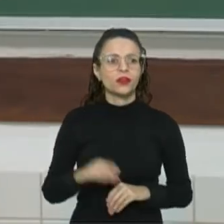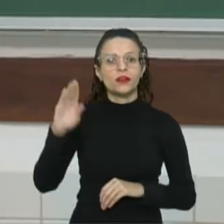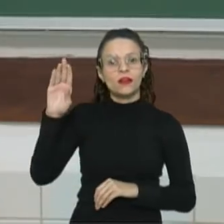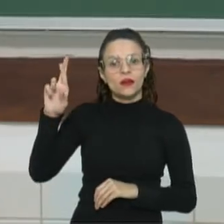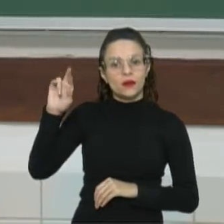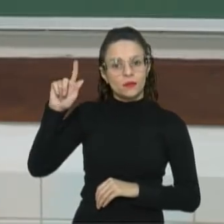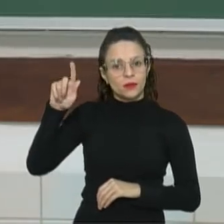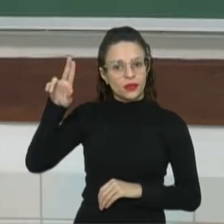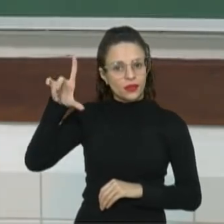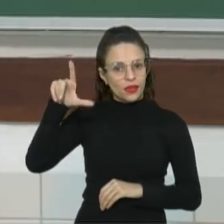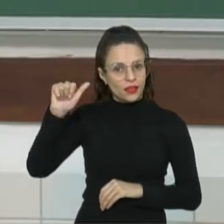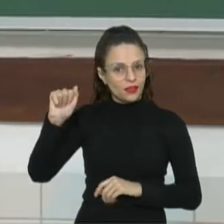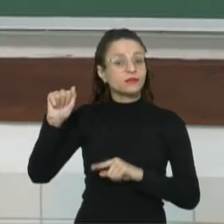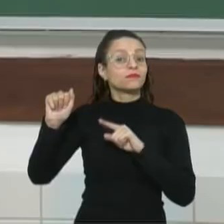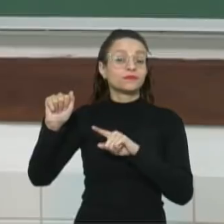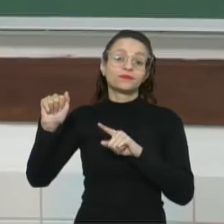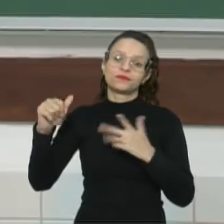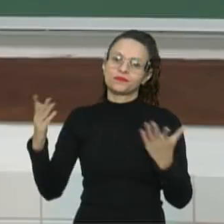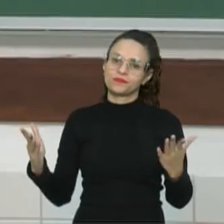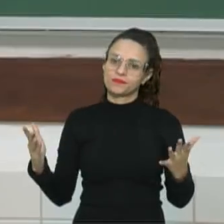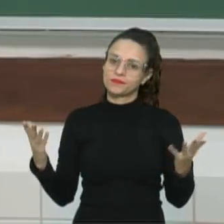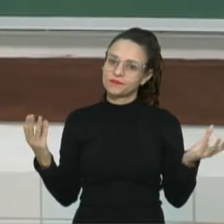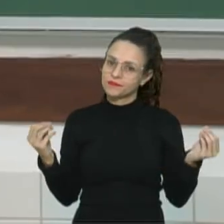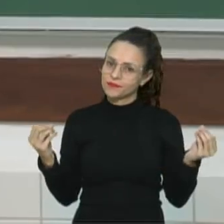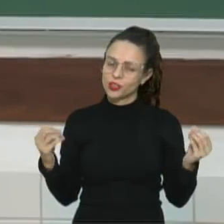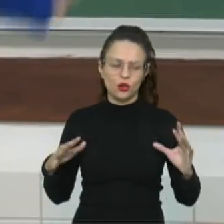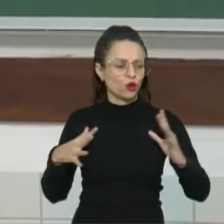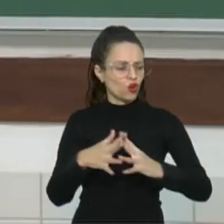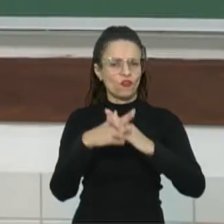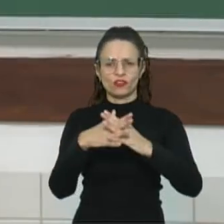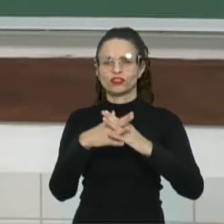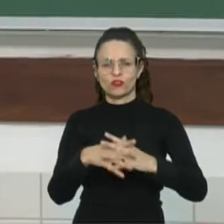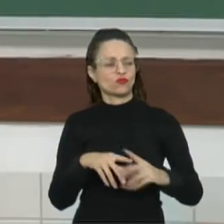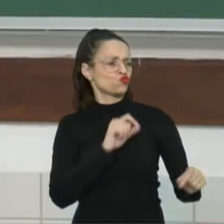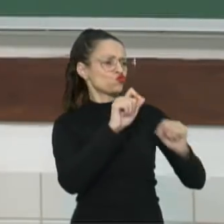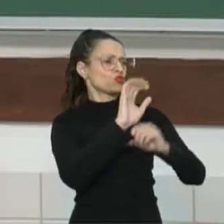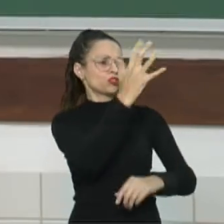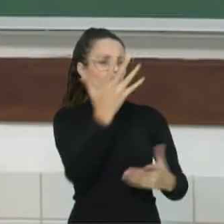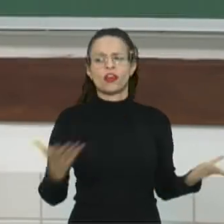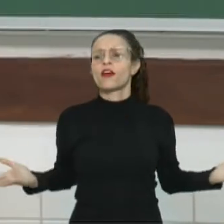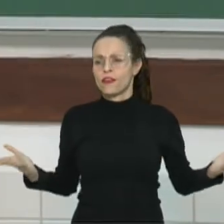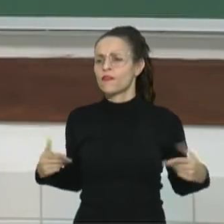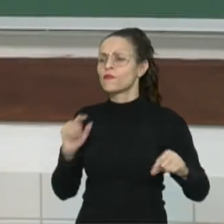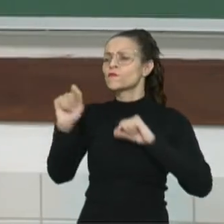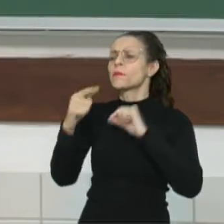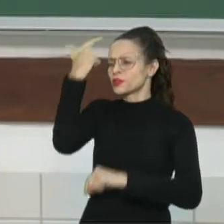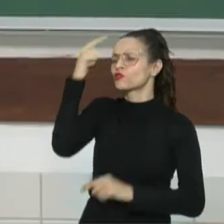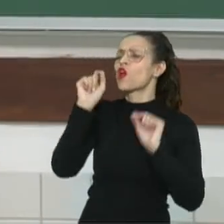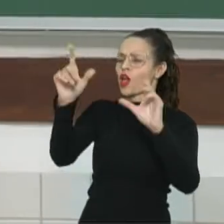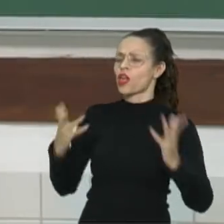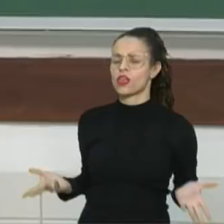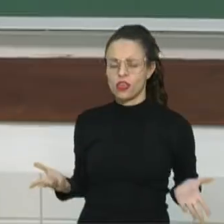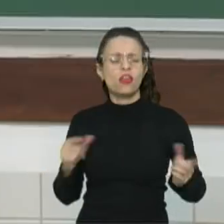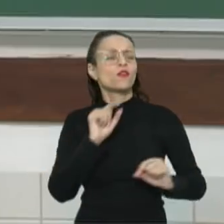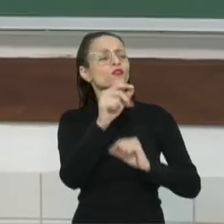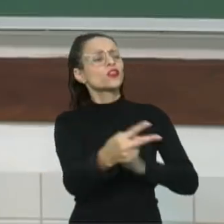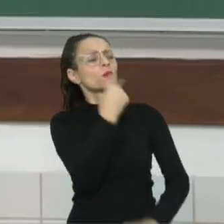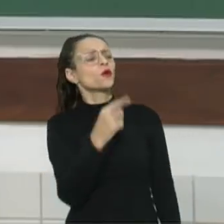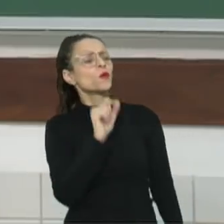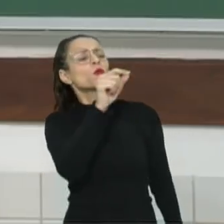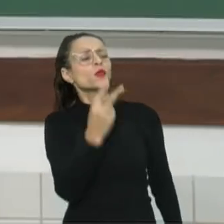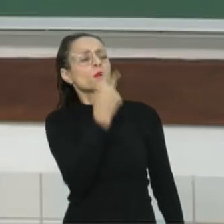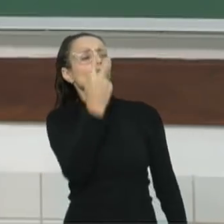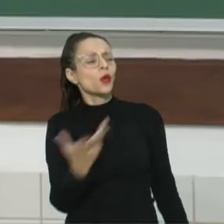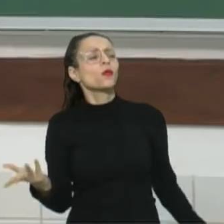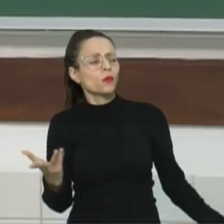O Briguelo, o nome já diz tudo. Tudo confusão. O que está acontecendo? Está pensando o quê? O que está me olhando? O que você